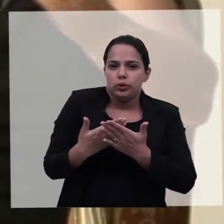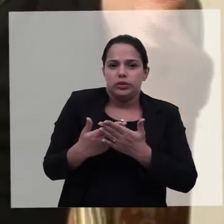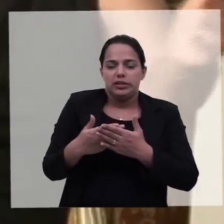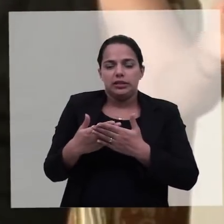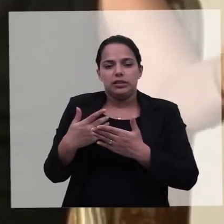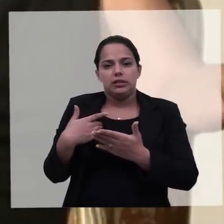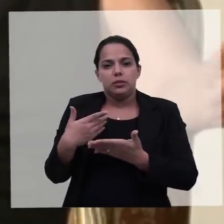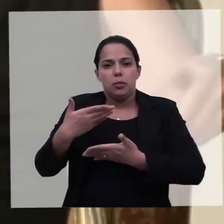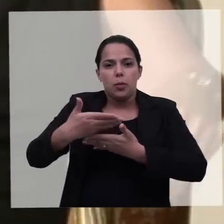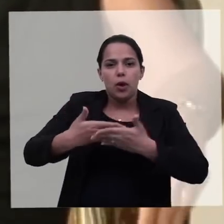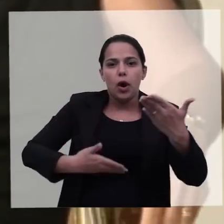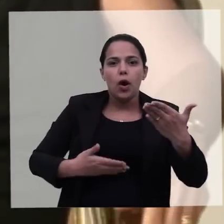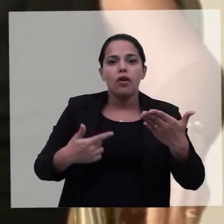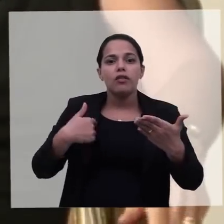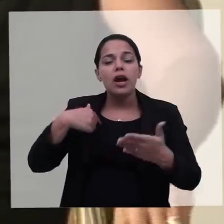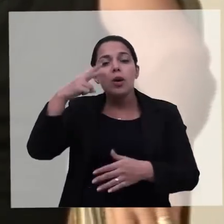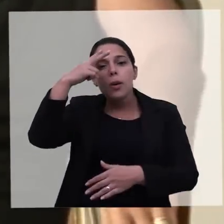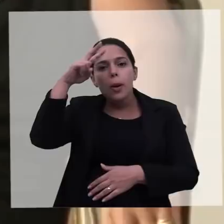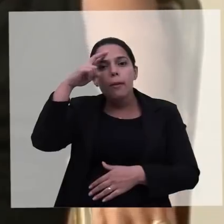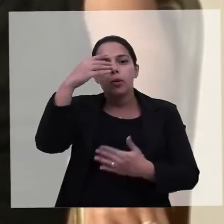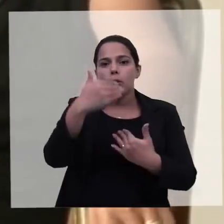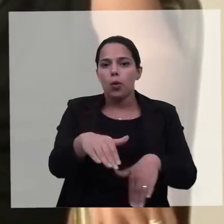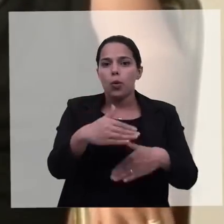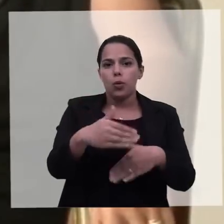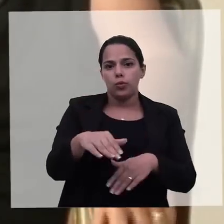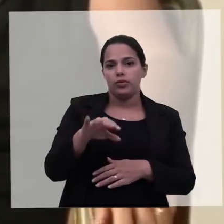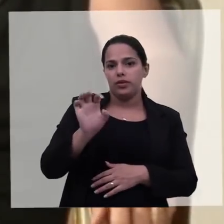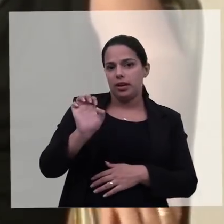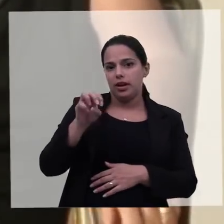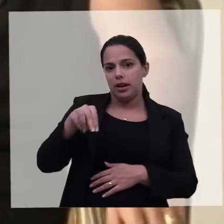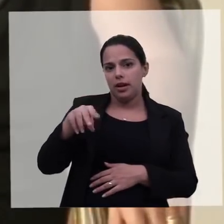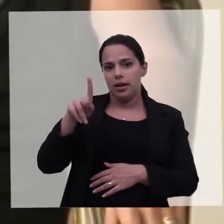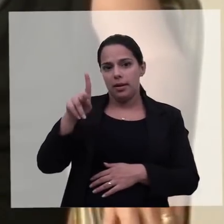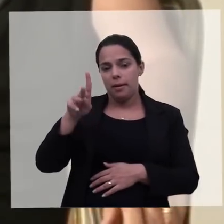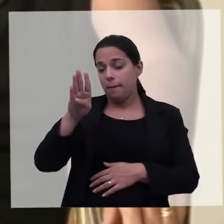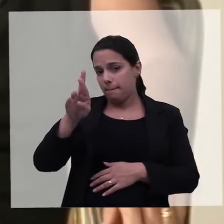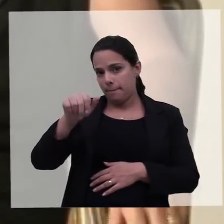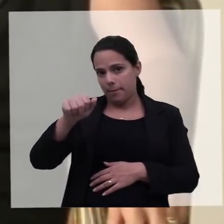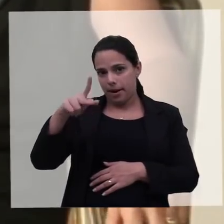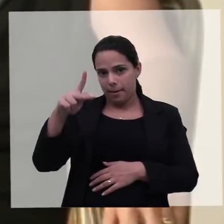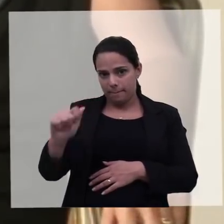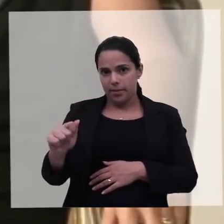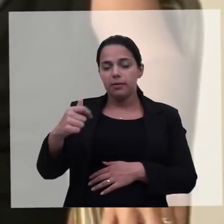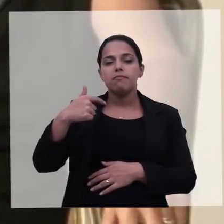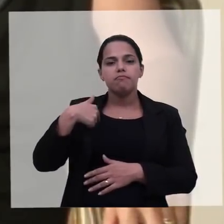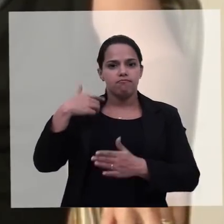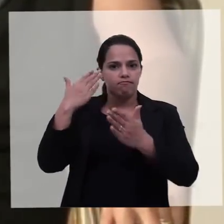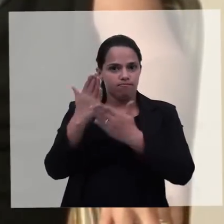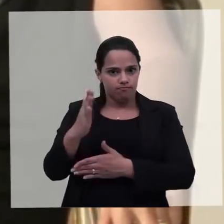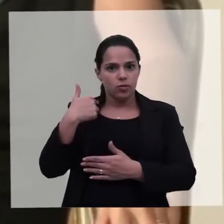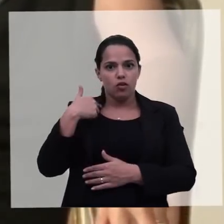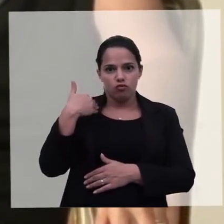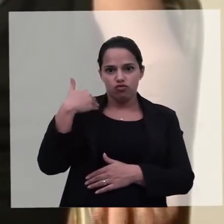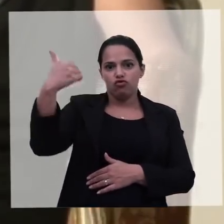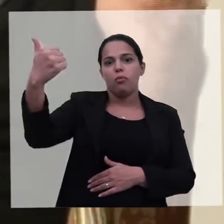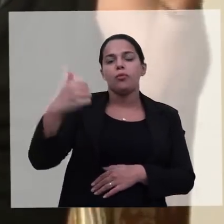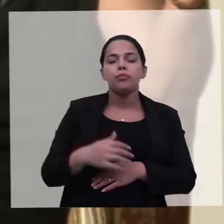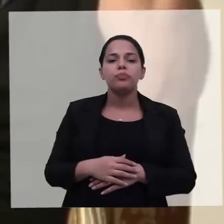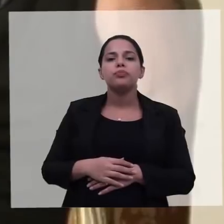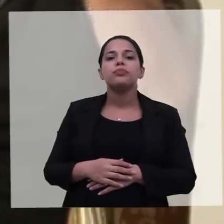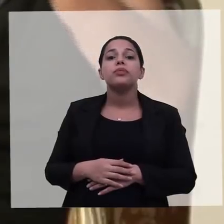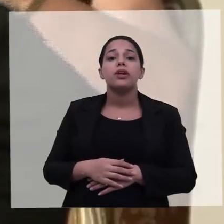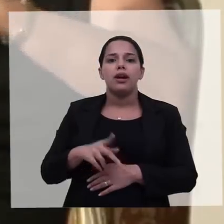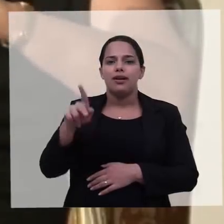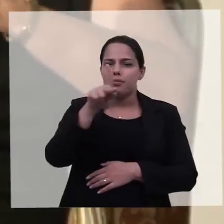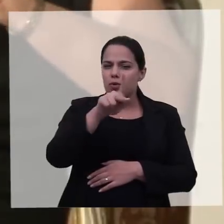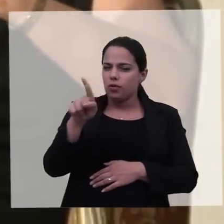TOEFL, eu tinha feito concurso para a Embrapa e tinha passado e fui chamada. E foi outra vez que